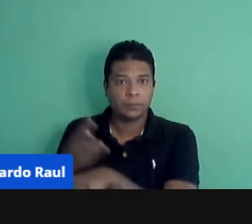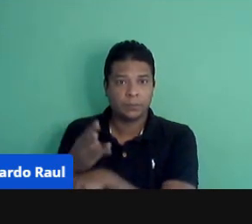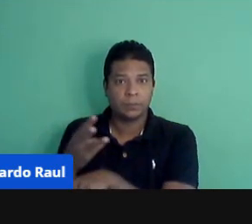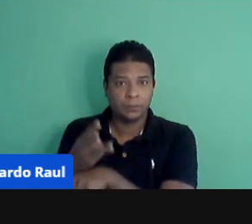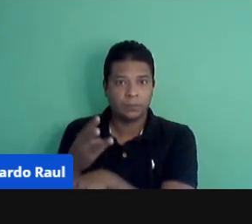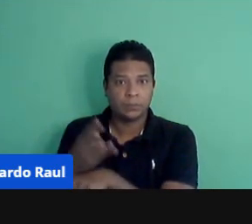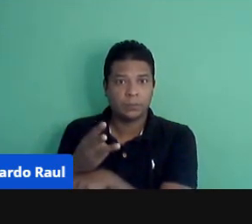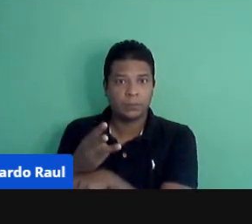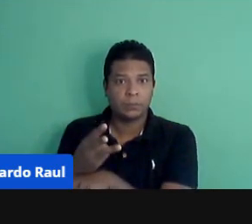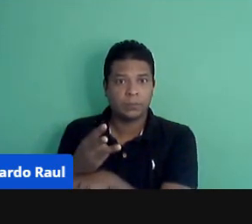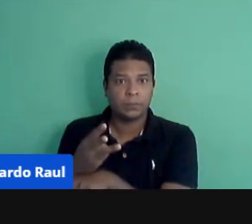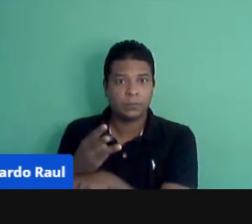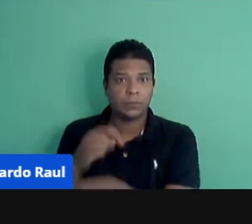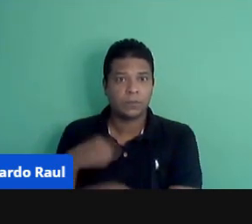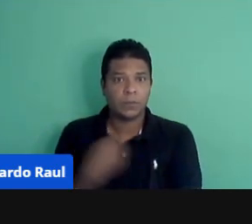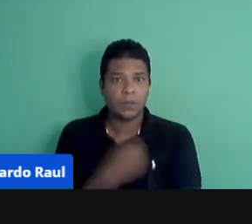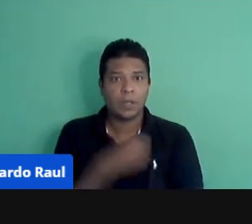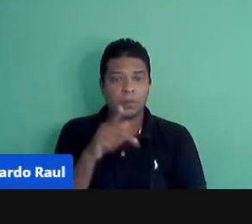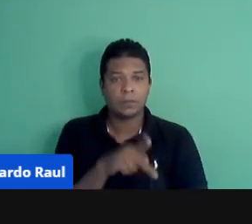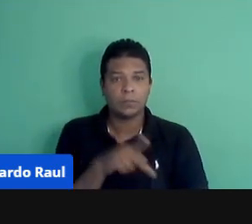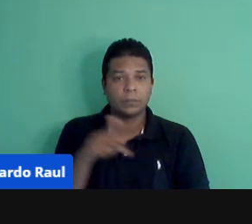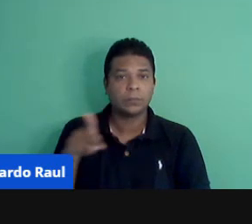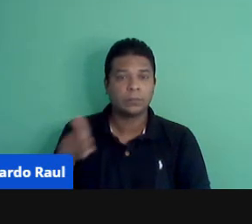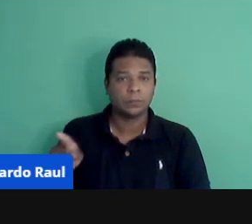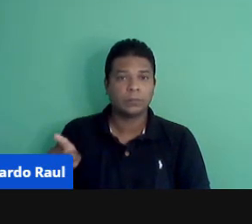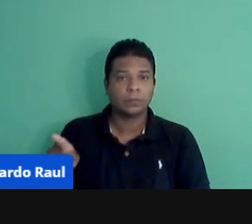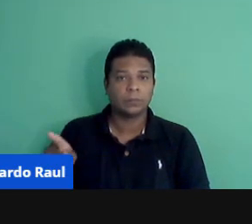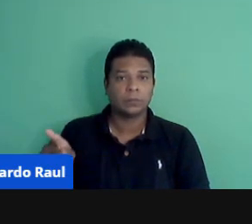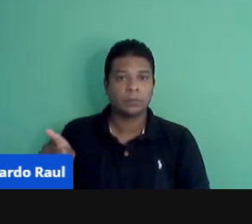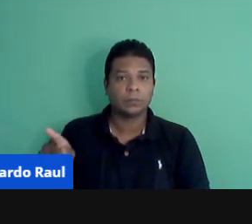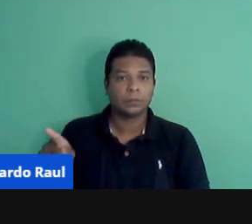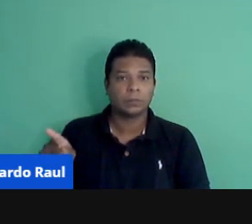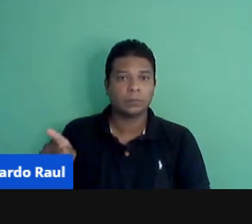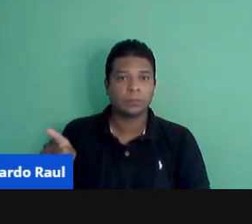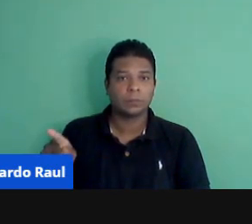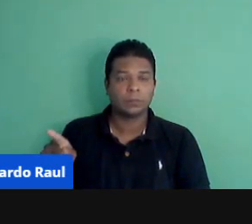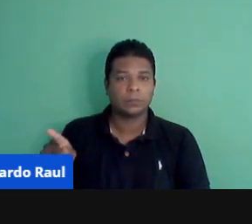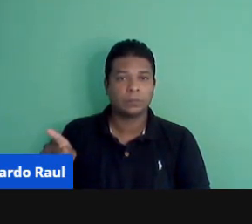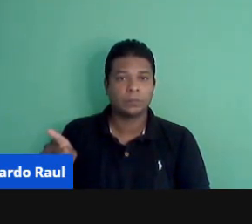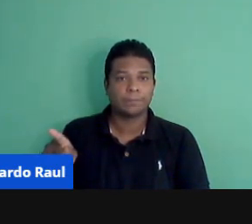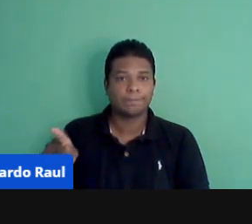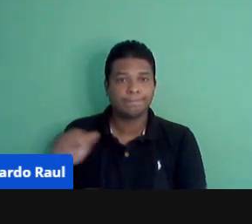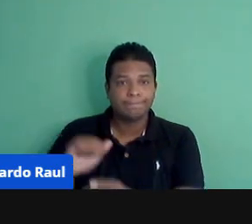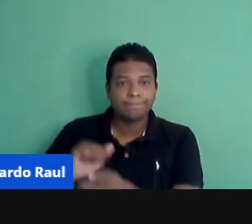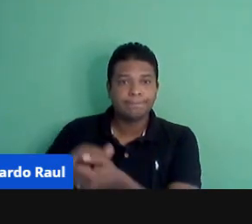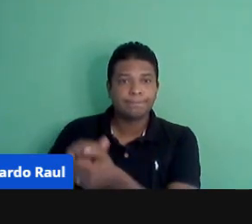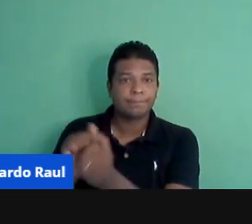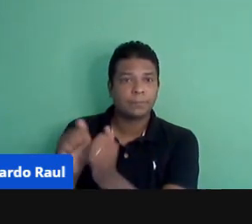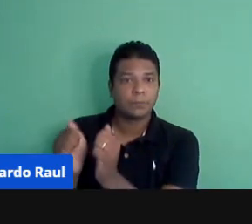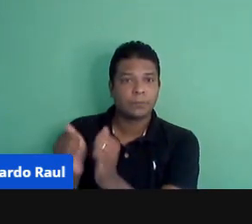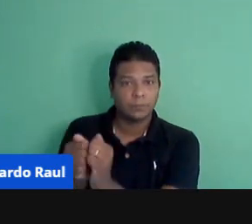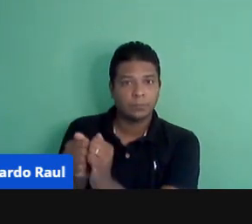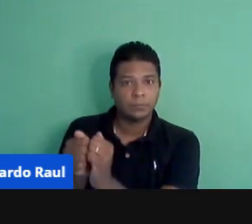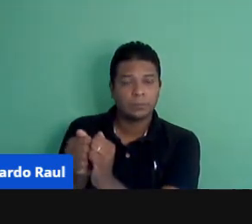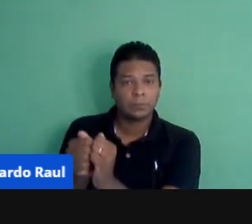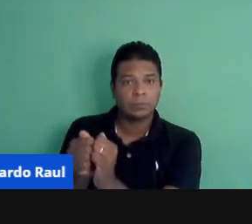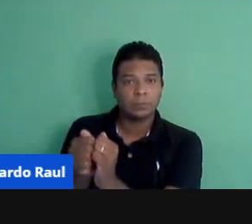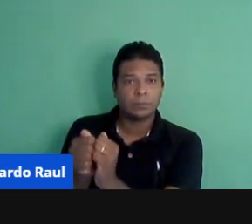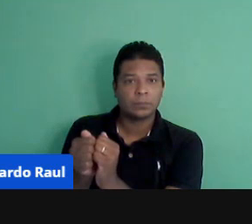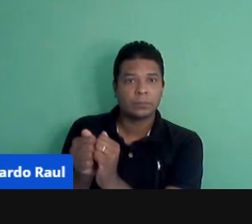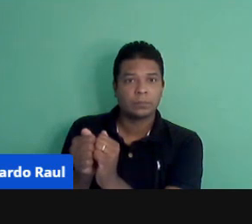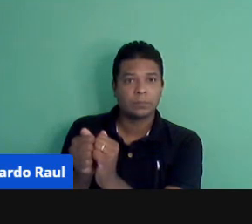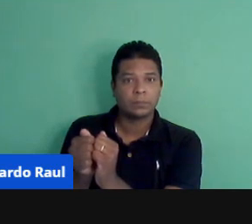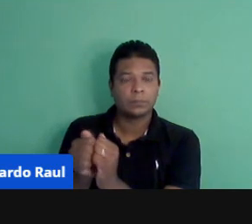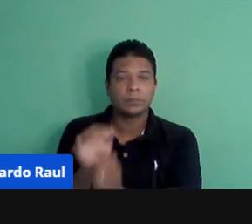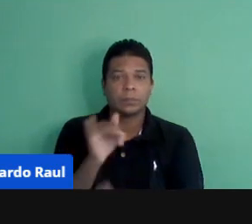que muitos de nós professores tivemos que nos adaptar a essa questão. Por